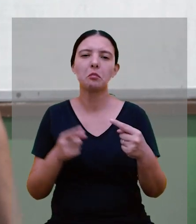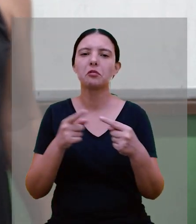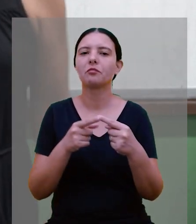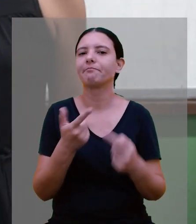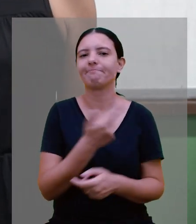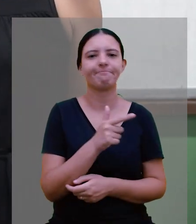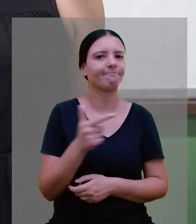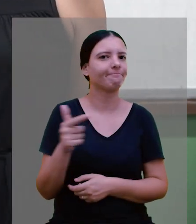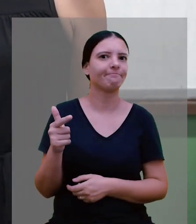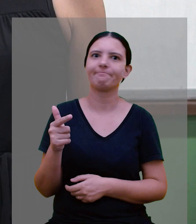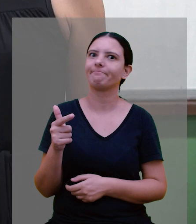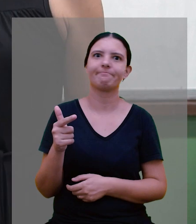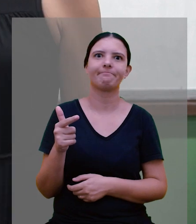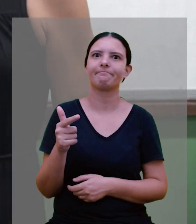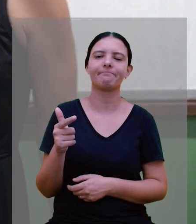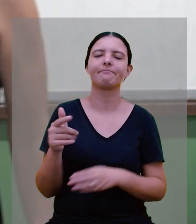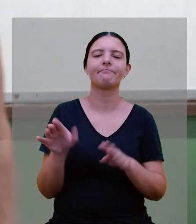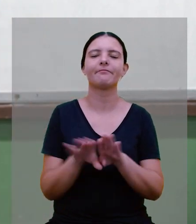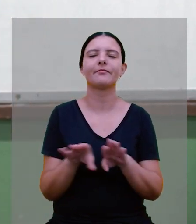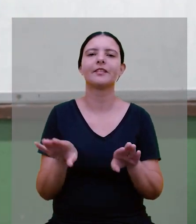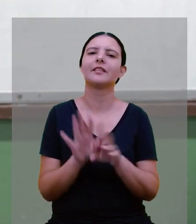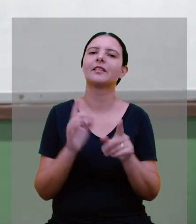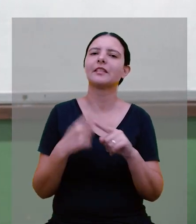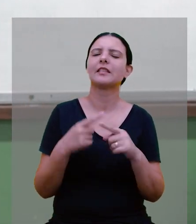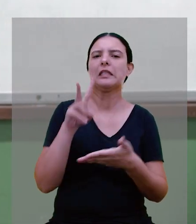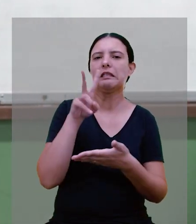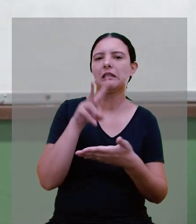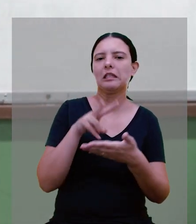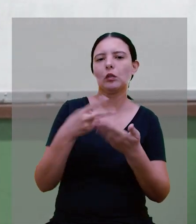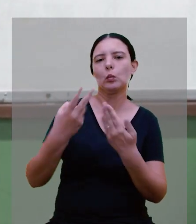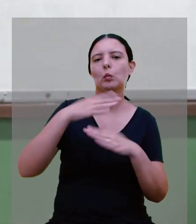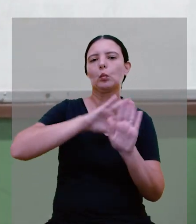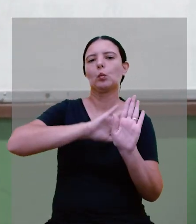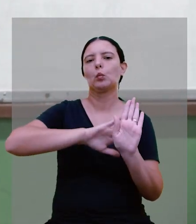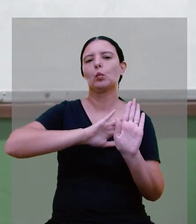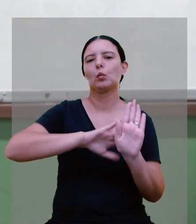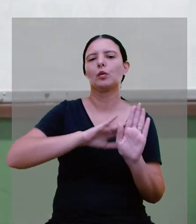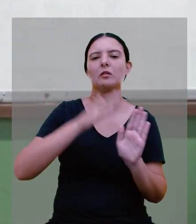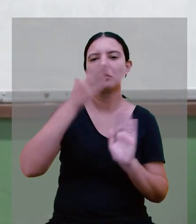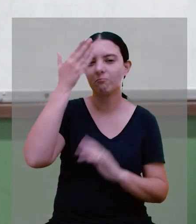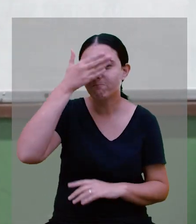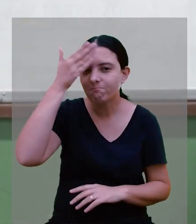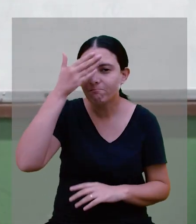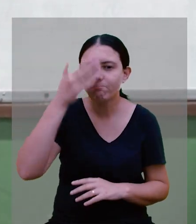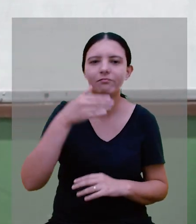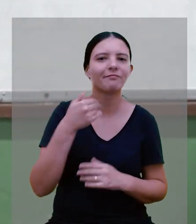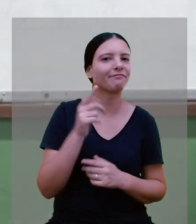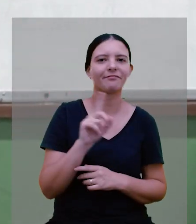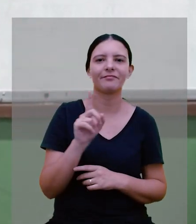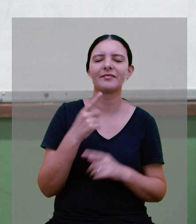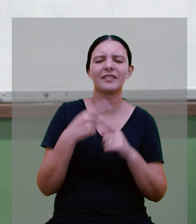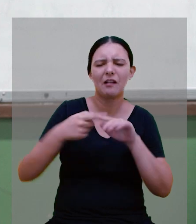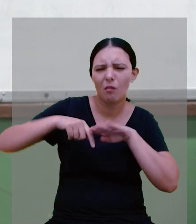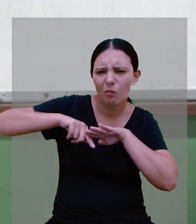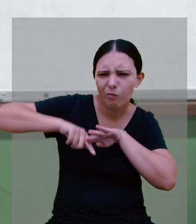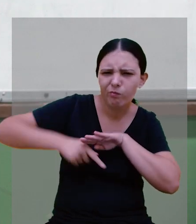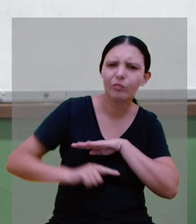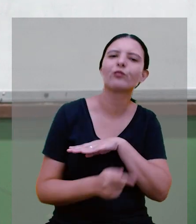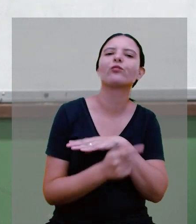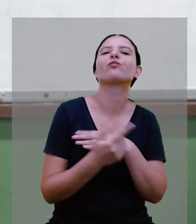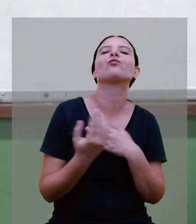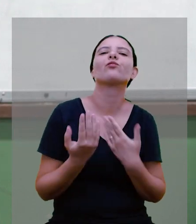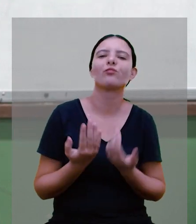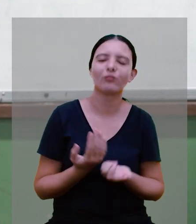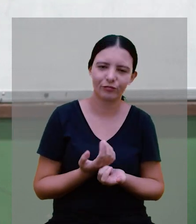finalidade objetiva. É uma leitura com uma finalidade subjetiva, invisível e muito mais profunda.